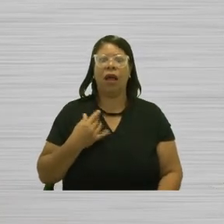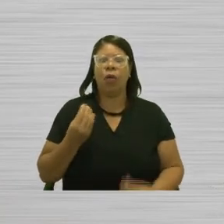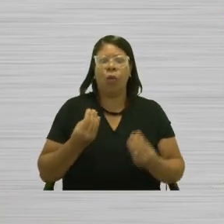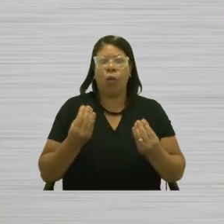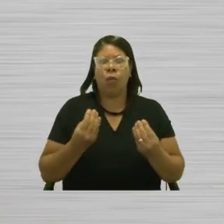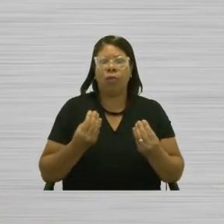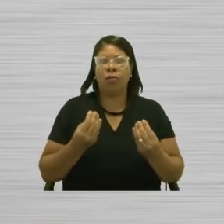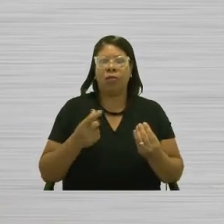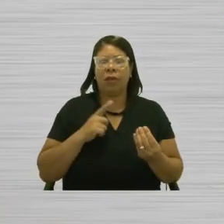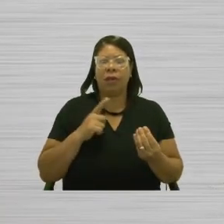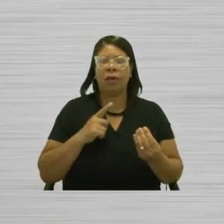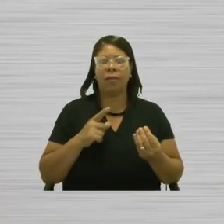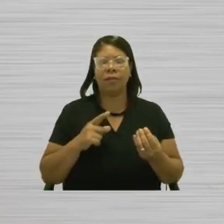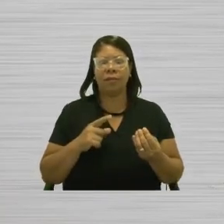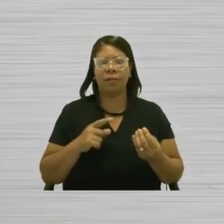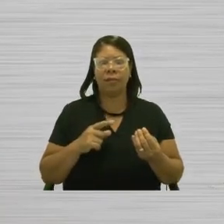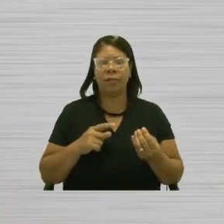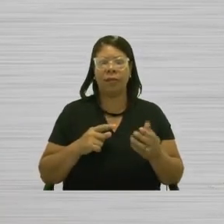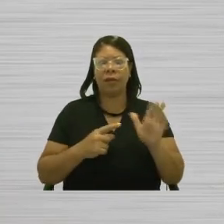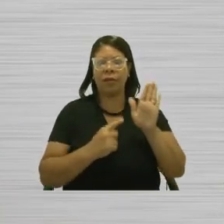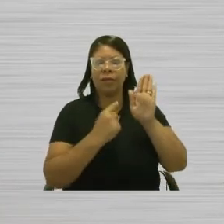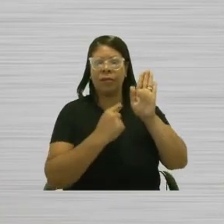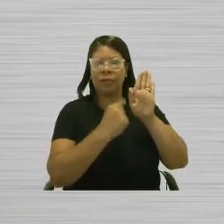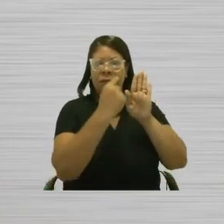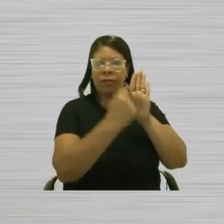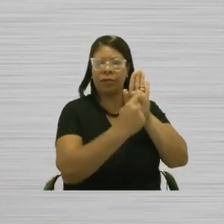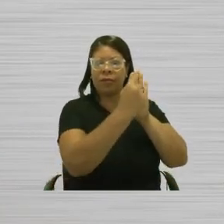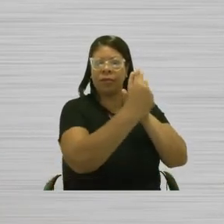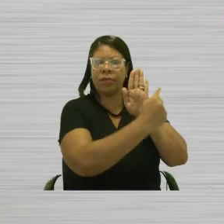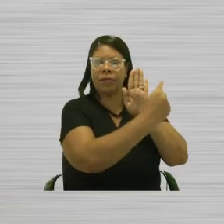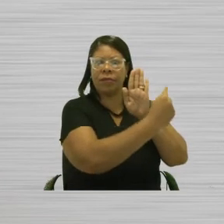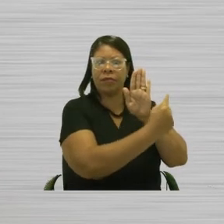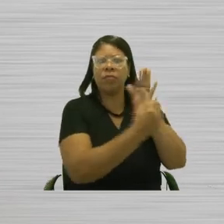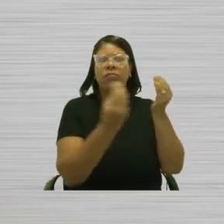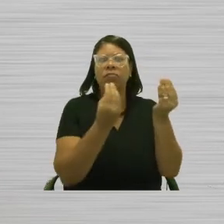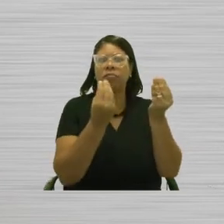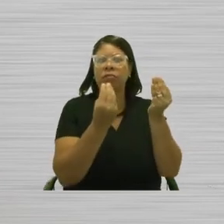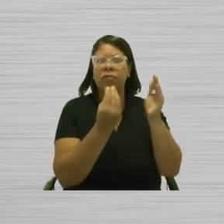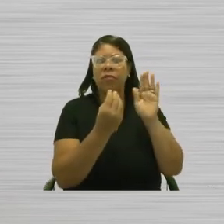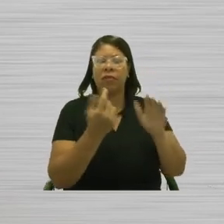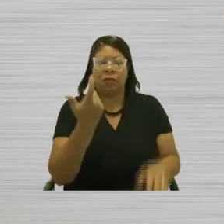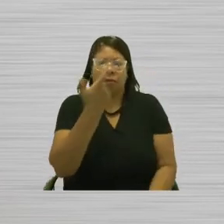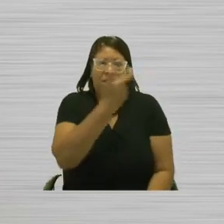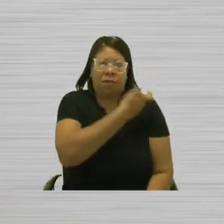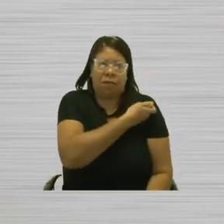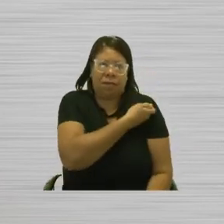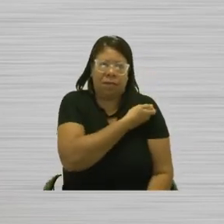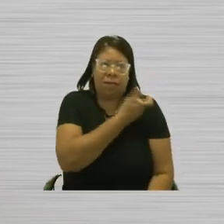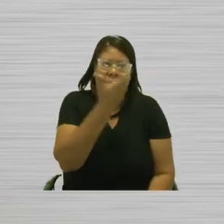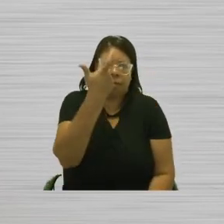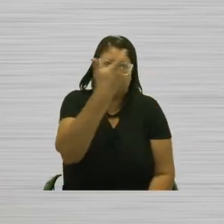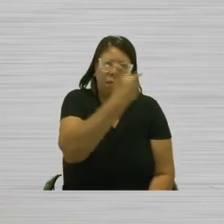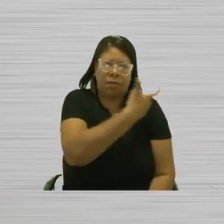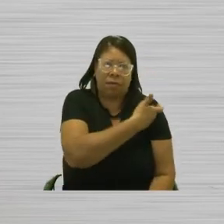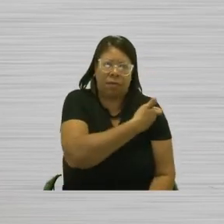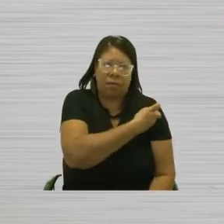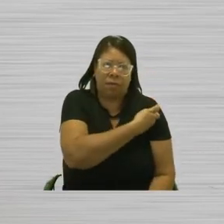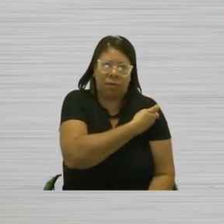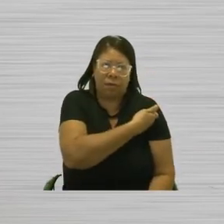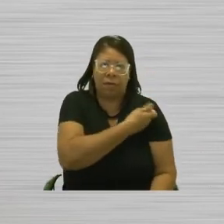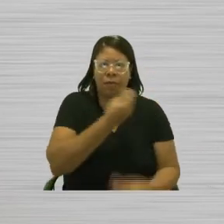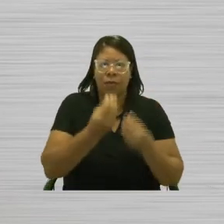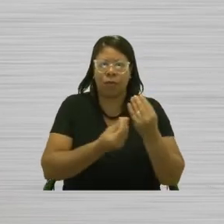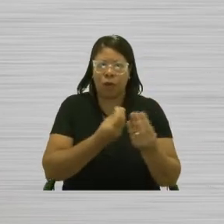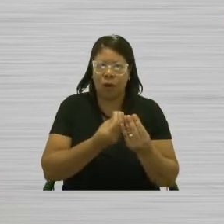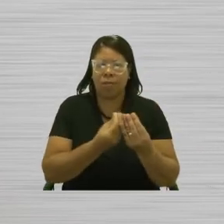nós temos aí o panorama de como estamos de cobertura vacinal. A gente sempre diz, se tiver vacina,